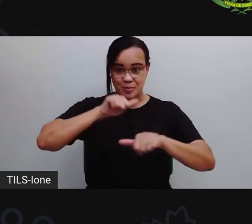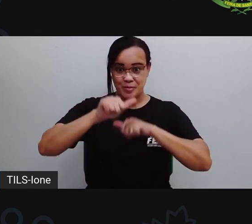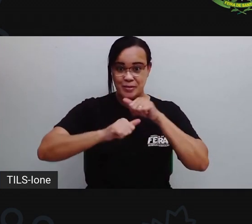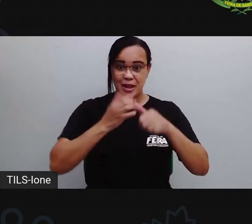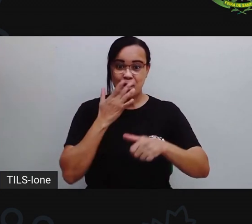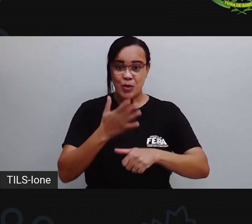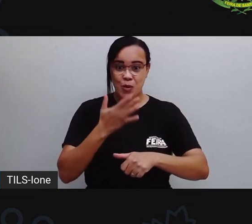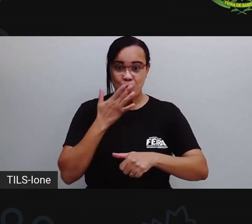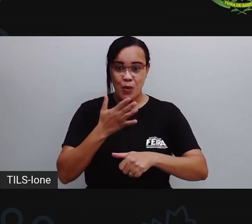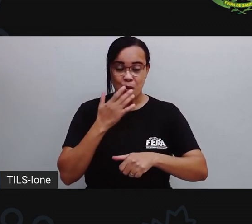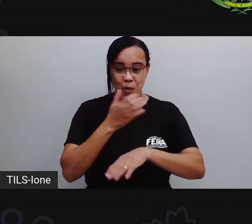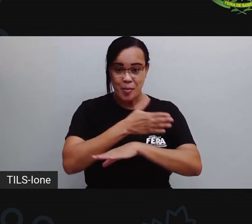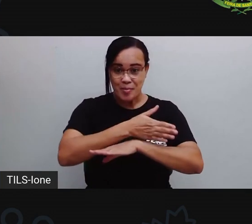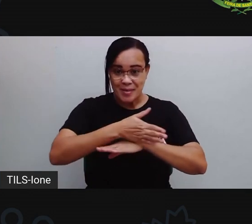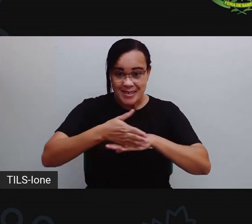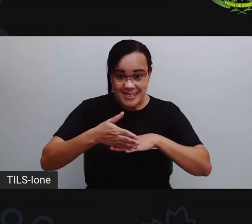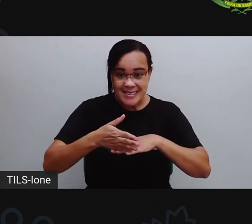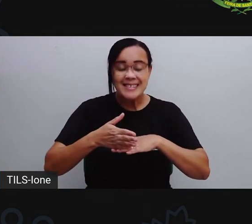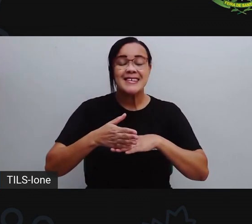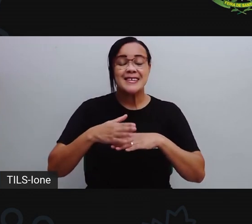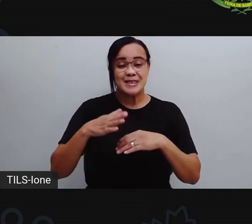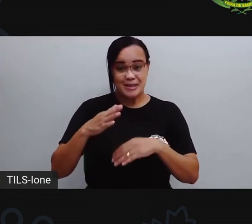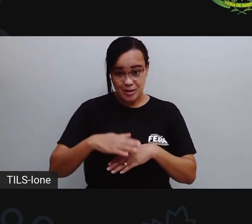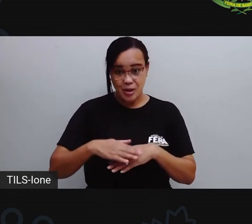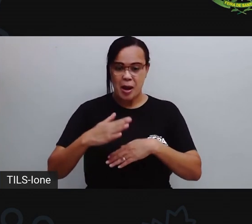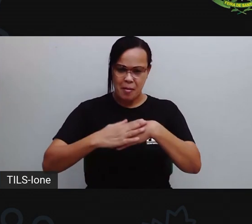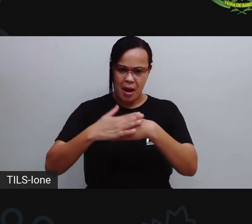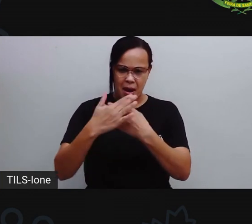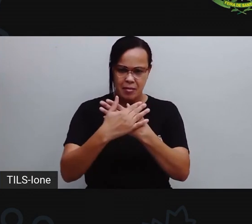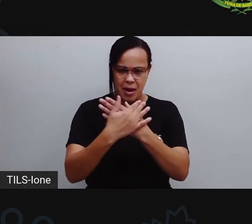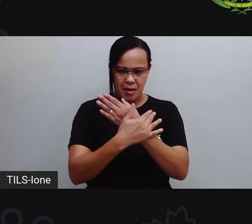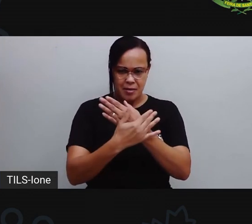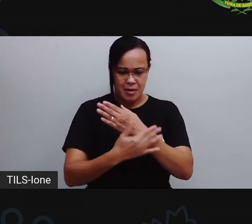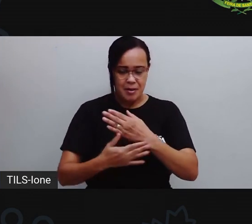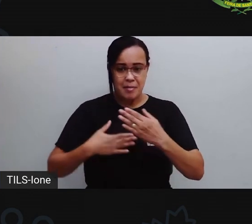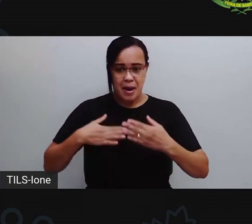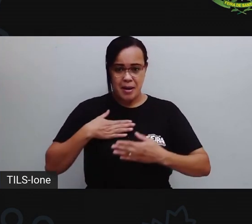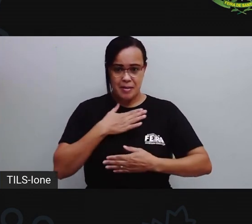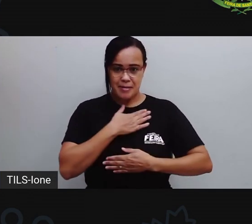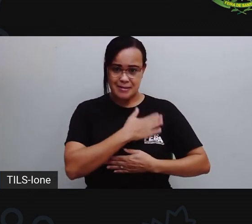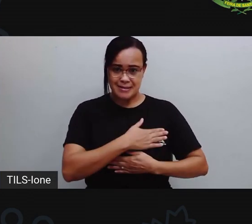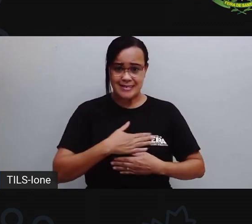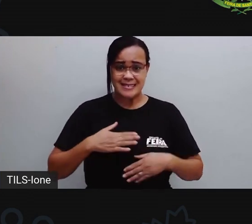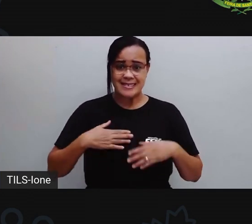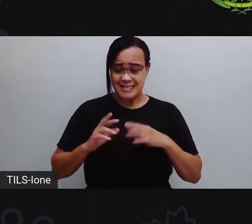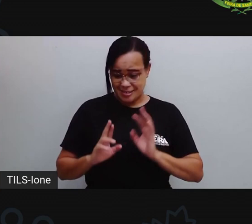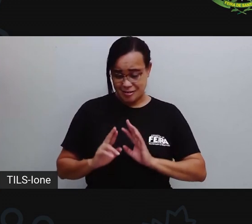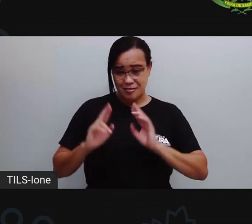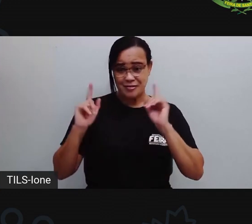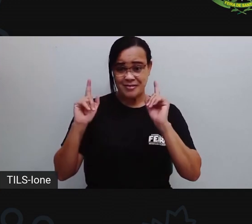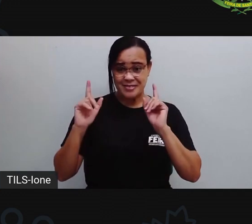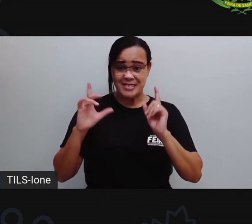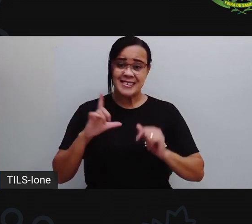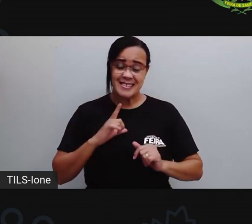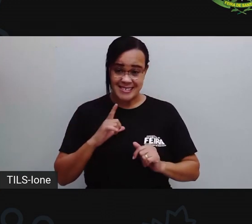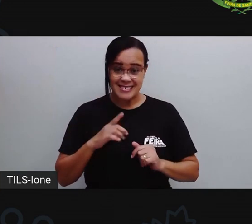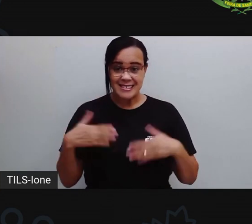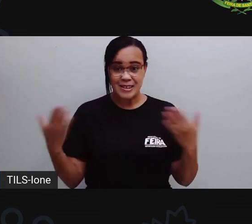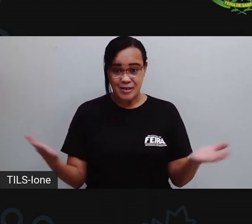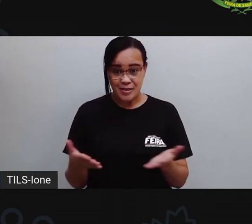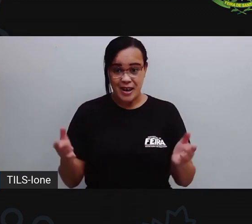efeito de mancha, né? De descolamento na roupa, tá certo? Então eu vou compartilhar com